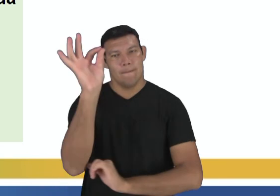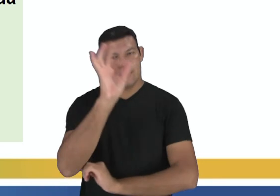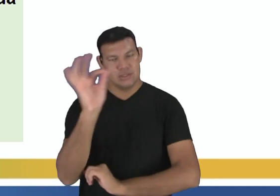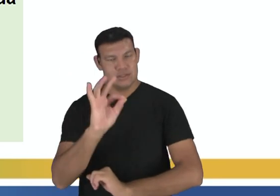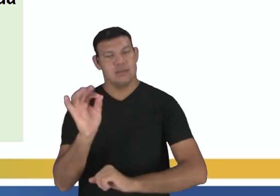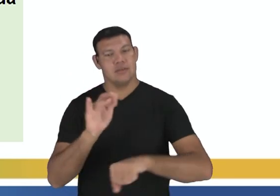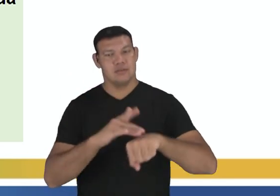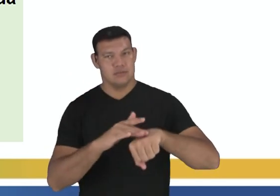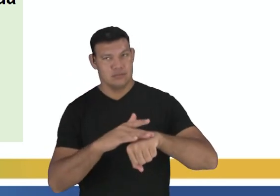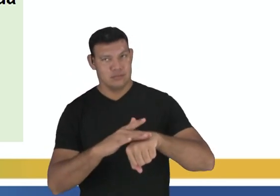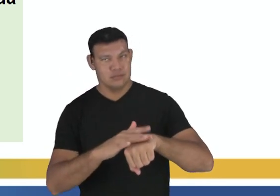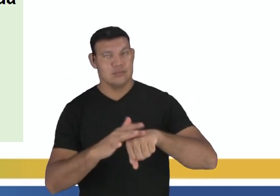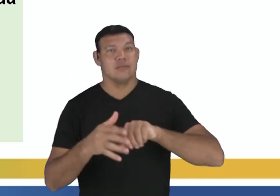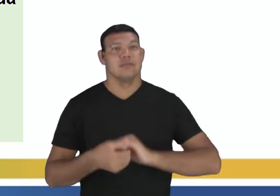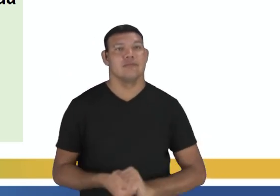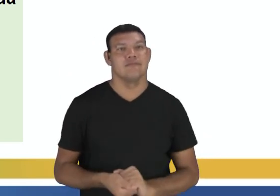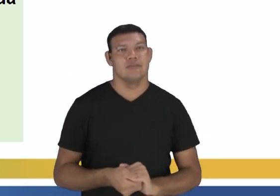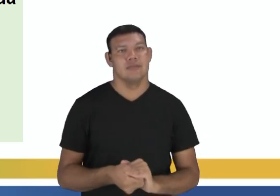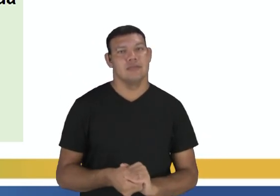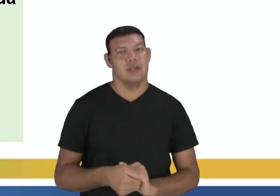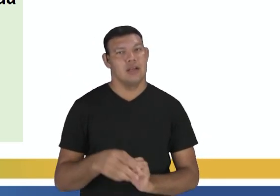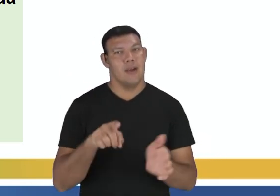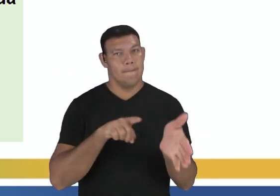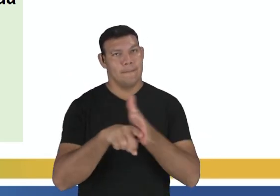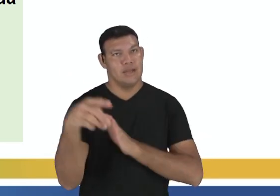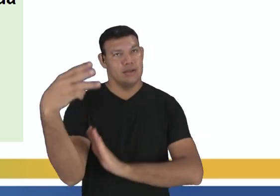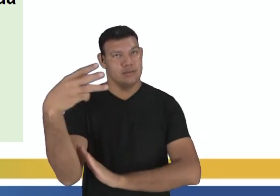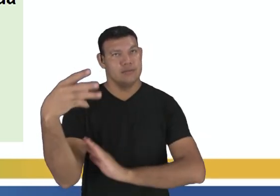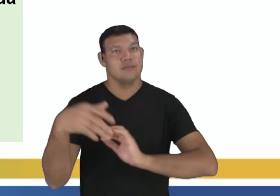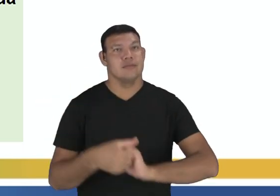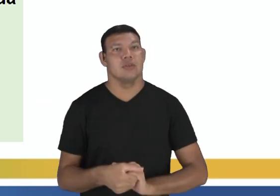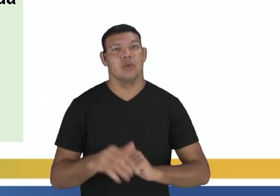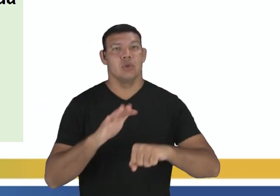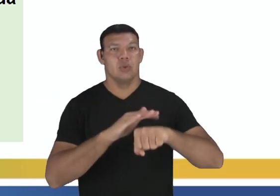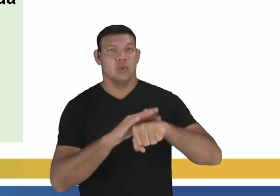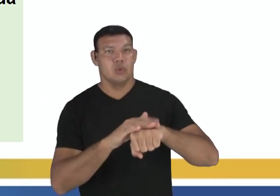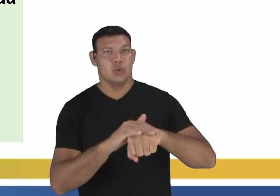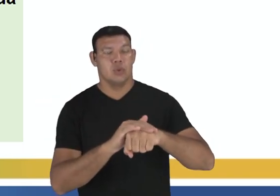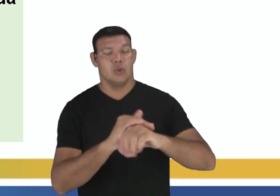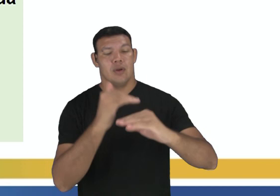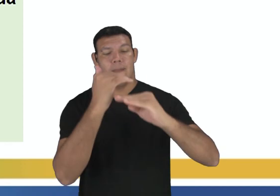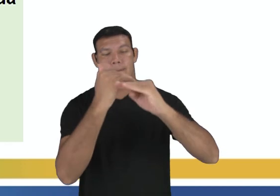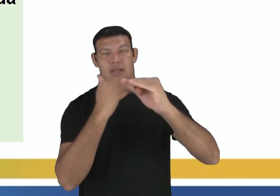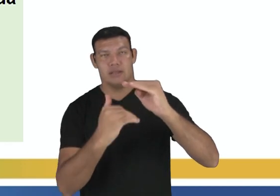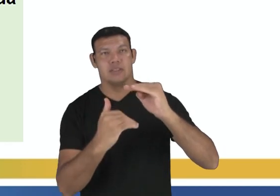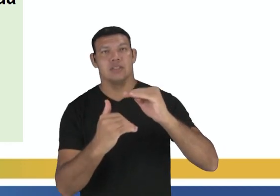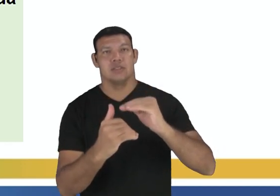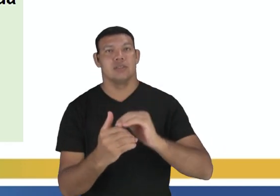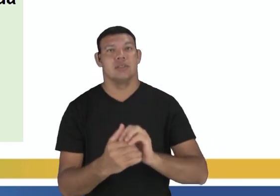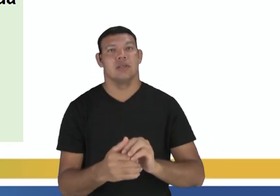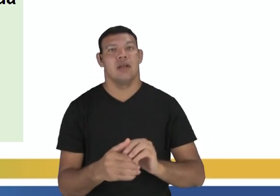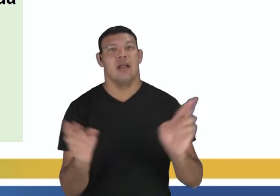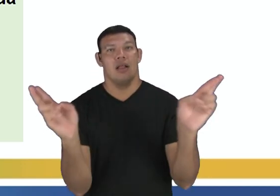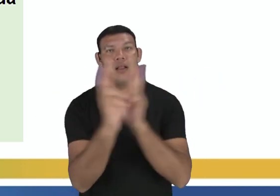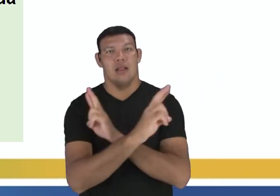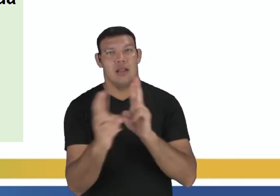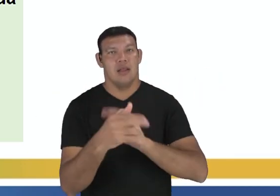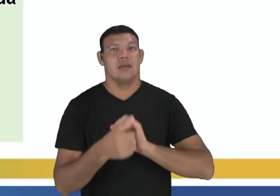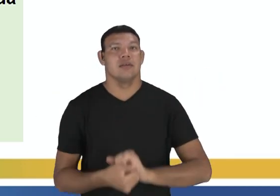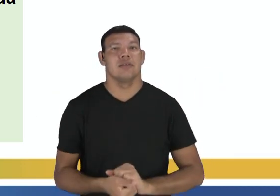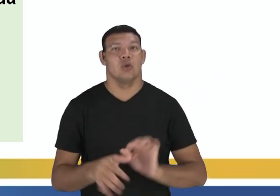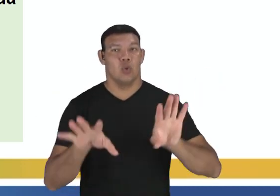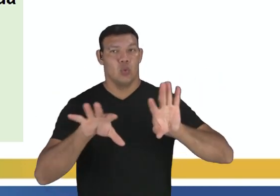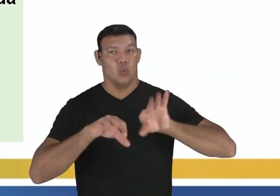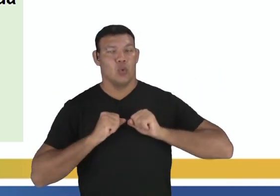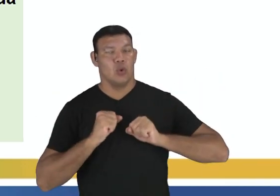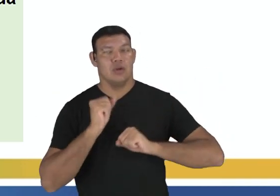o índice de doenças parasitárias, tá? E a 3, bem fácil, das doenças abaixo, qual tem relação com o consumo de água